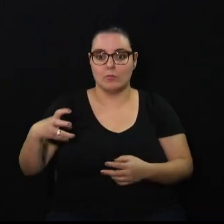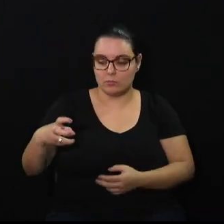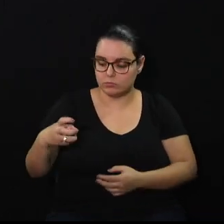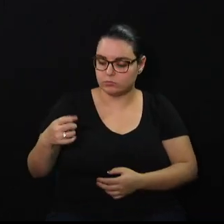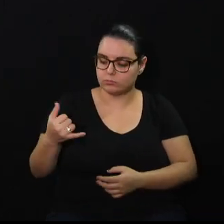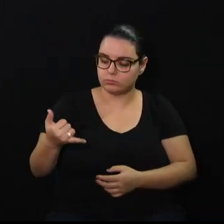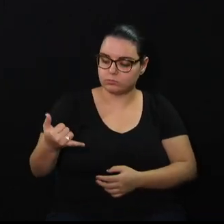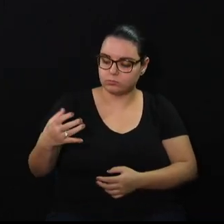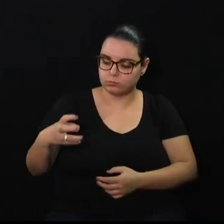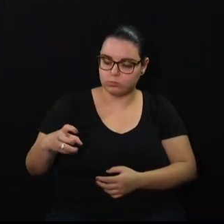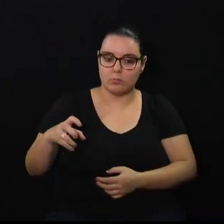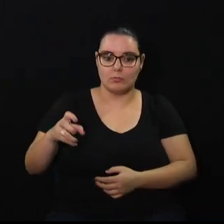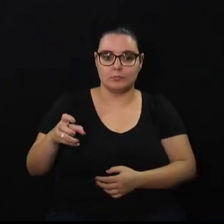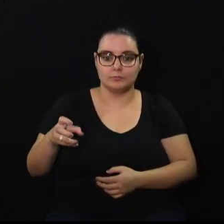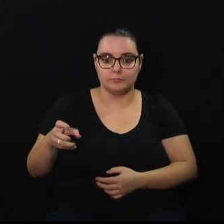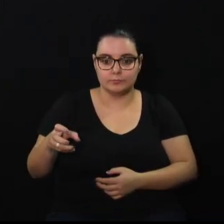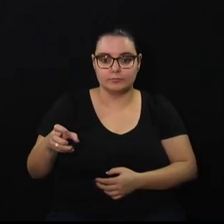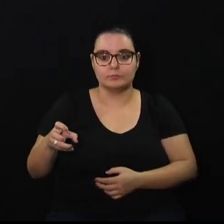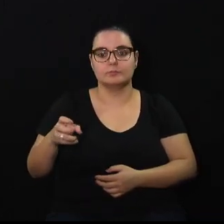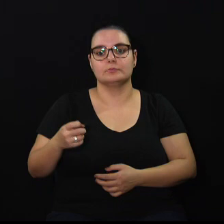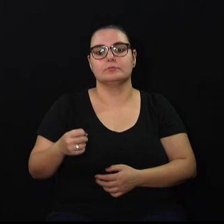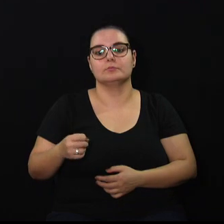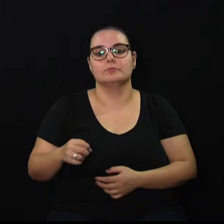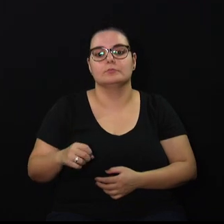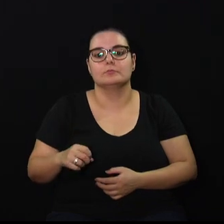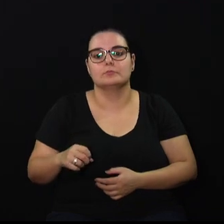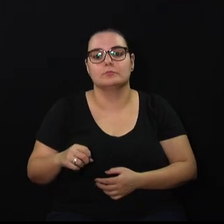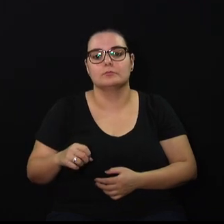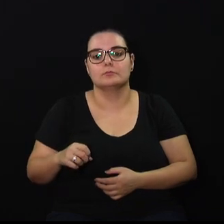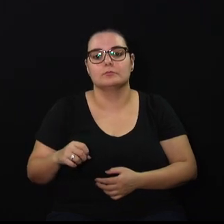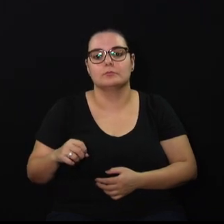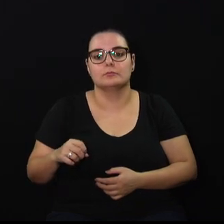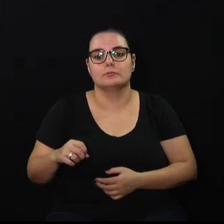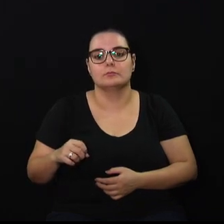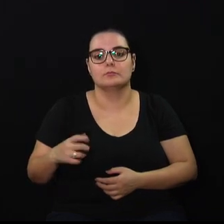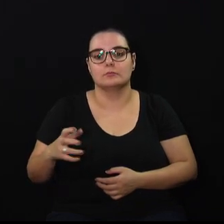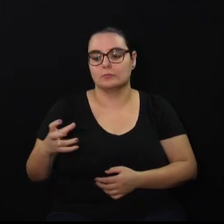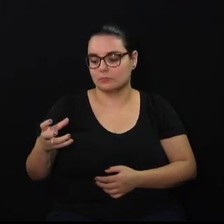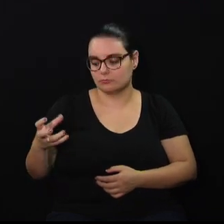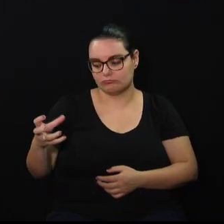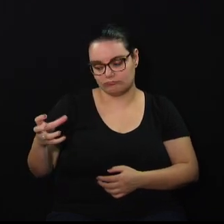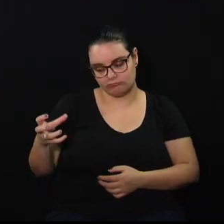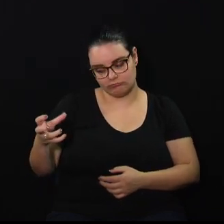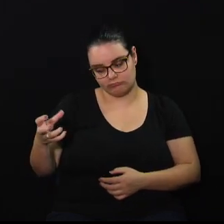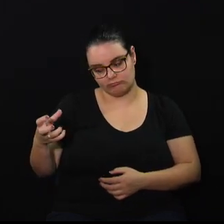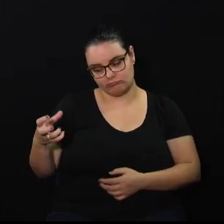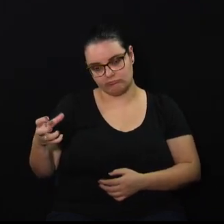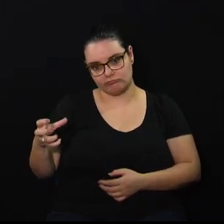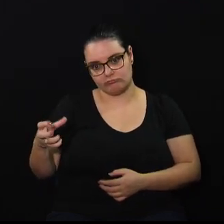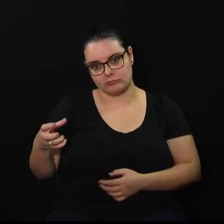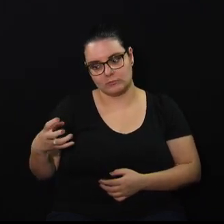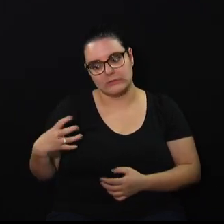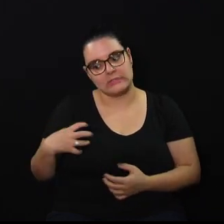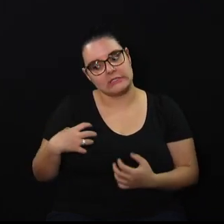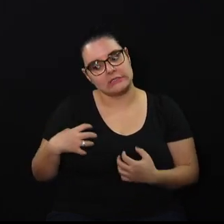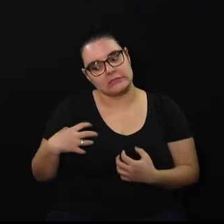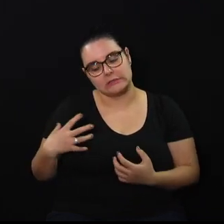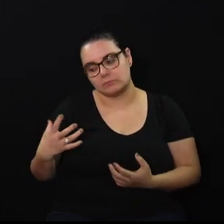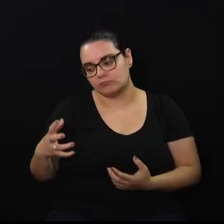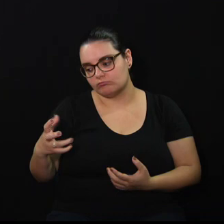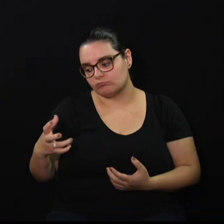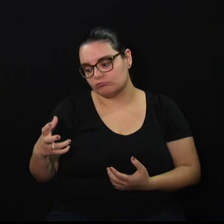mão e toque até 40 vibratória que daí já começa a dar as próprias excepção na mão já começa a sentir